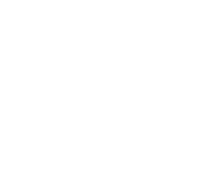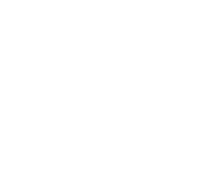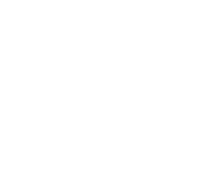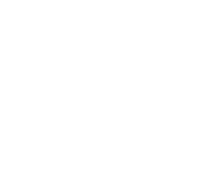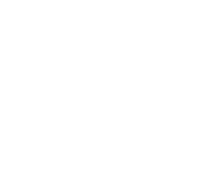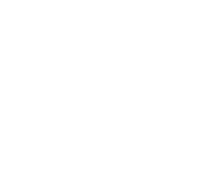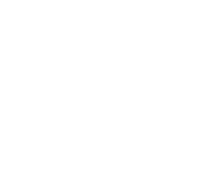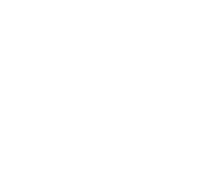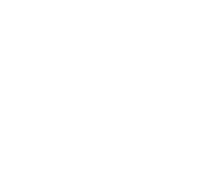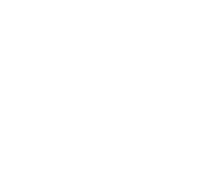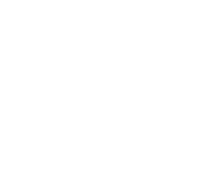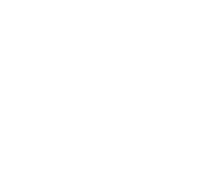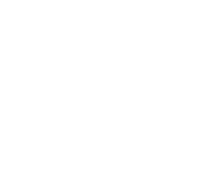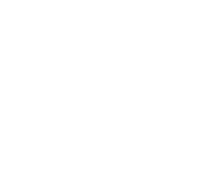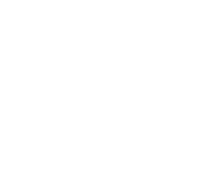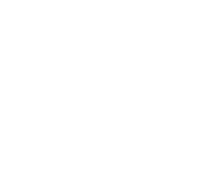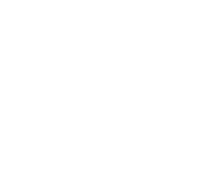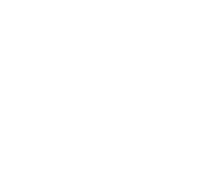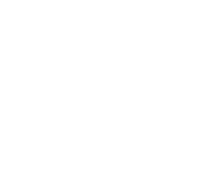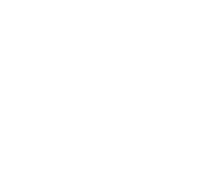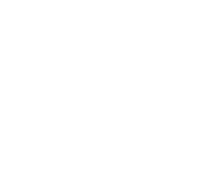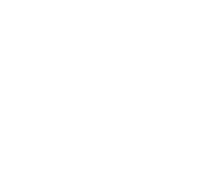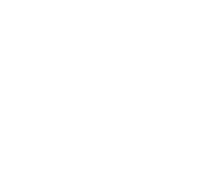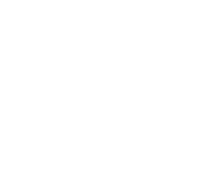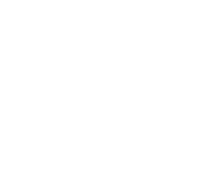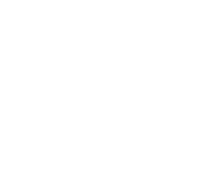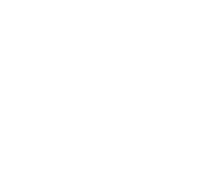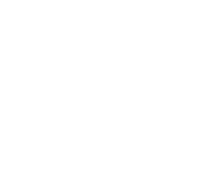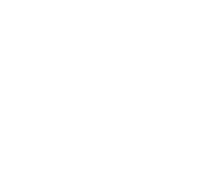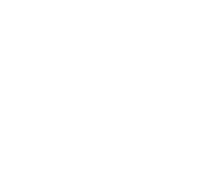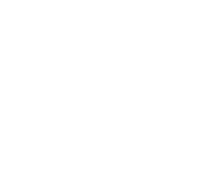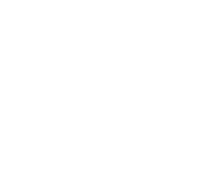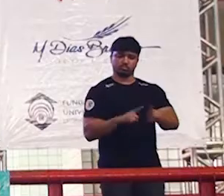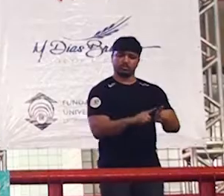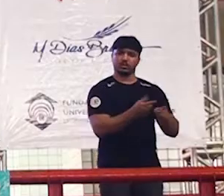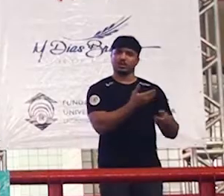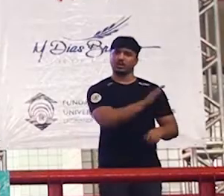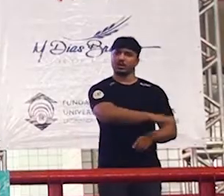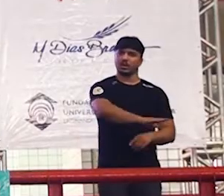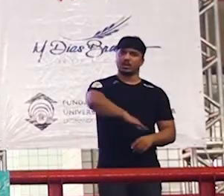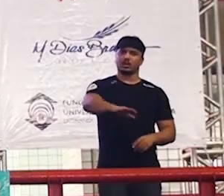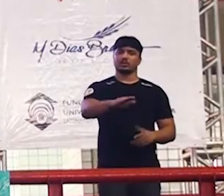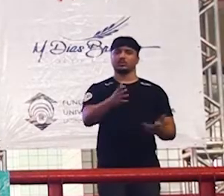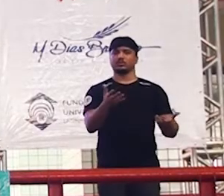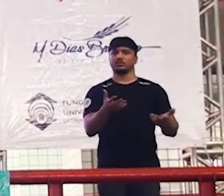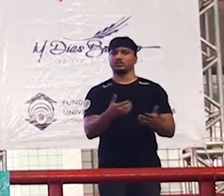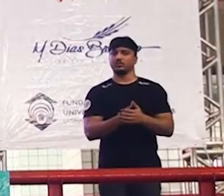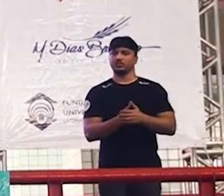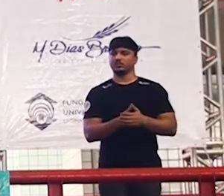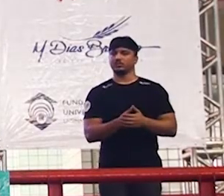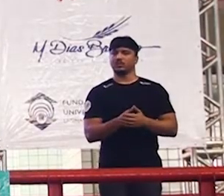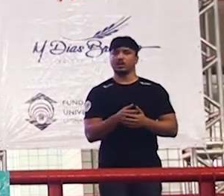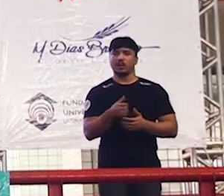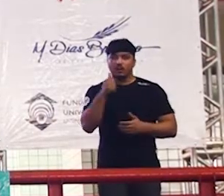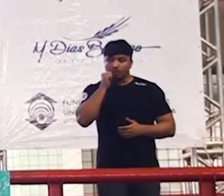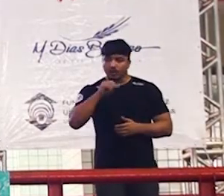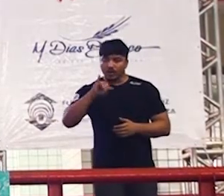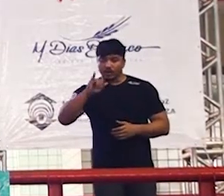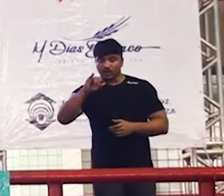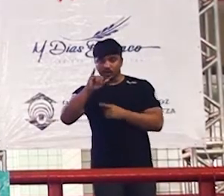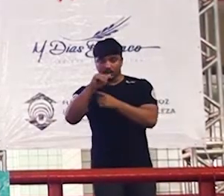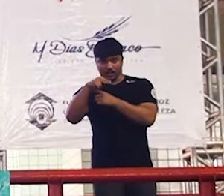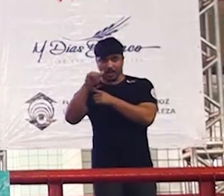A excelente dona Inácia era mestra na arte de judiar de crianças. Se a dona Inácia